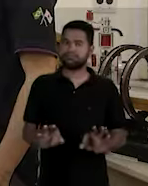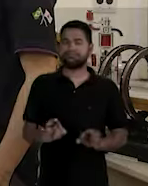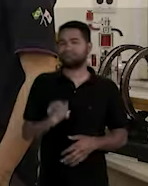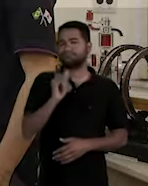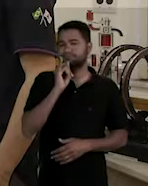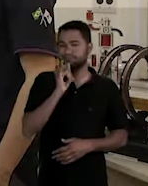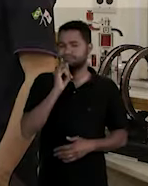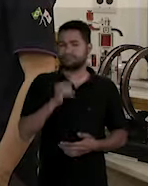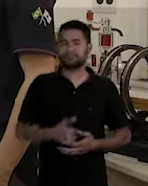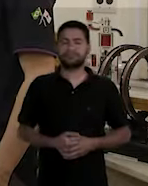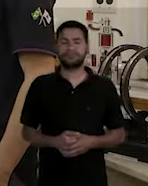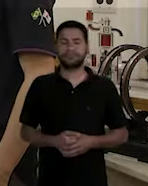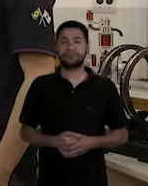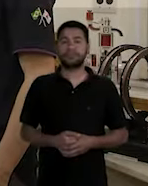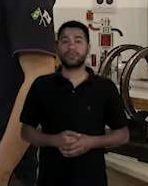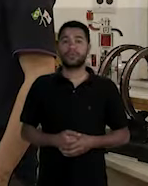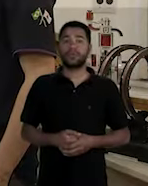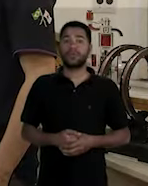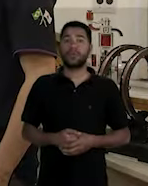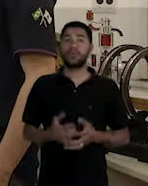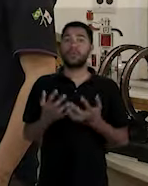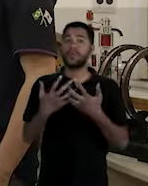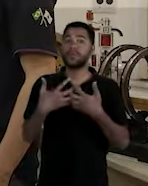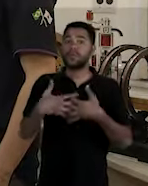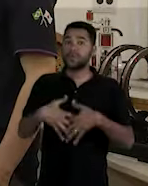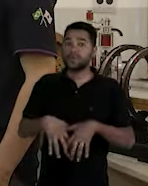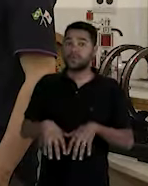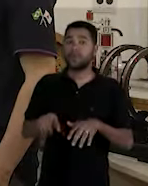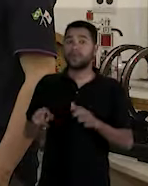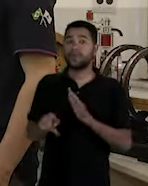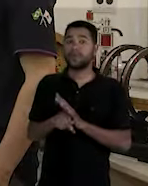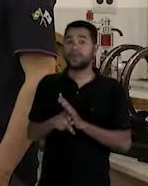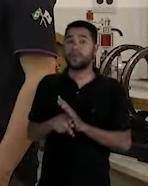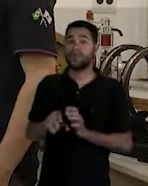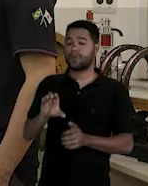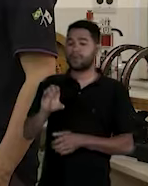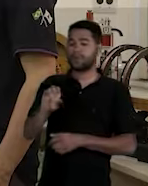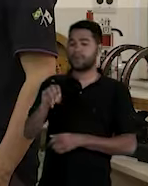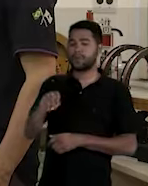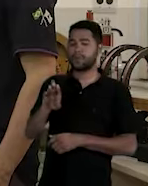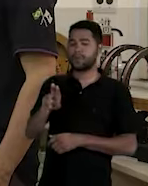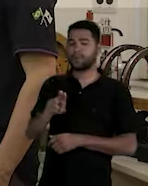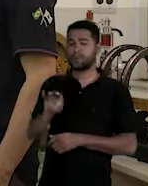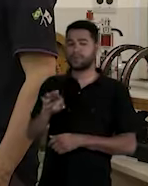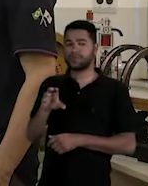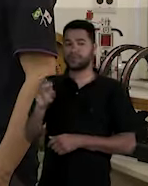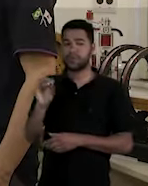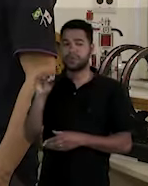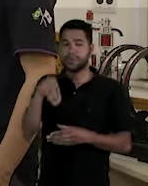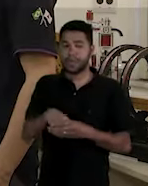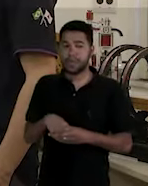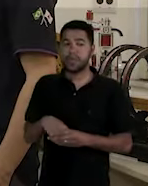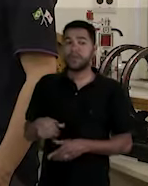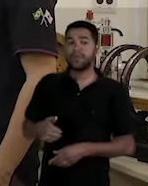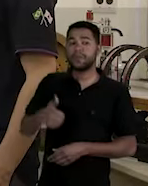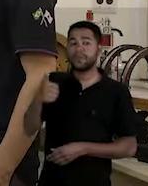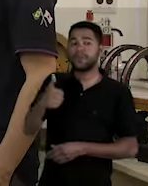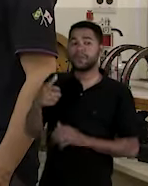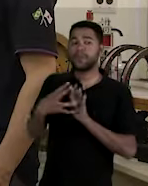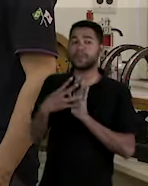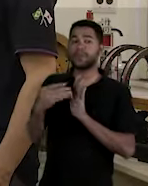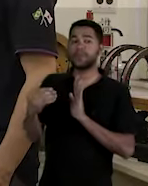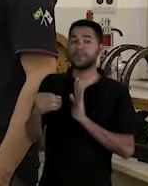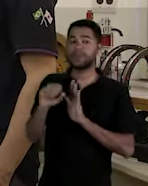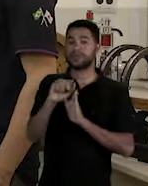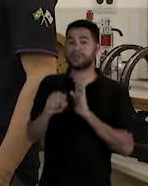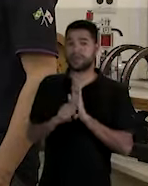por exemplo, os motores de combustão interna, cujos primeiros modelos surgiram a partir do